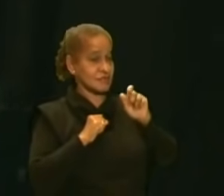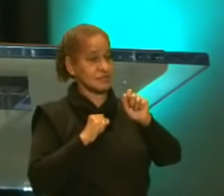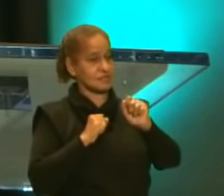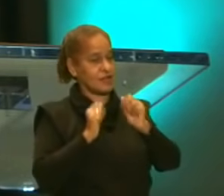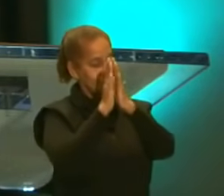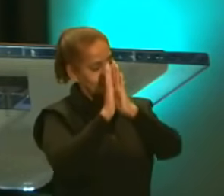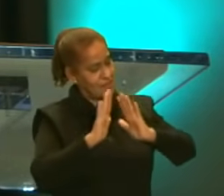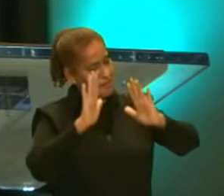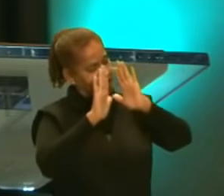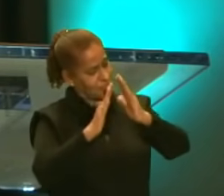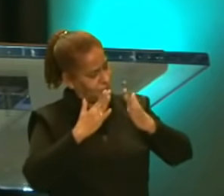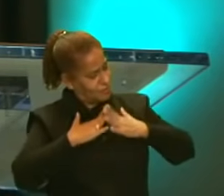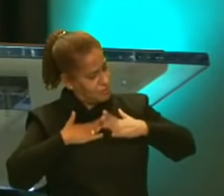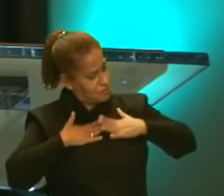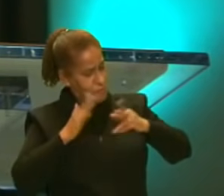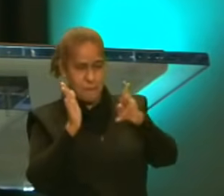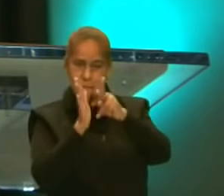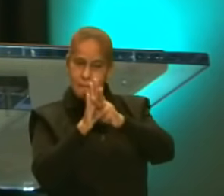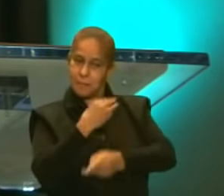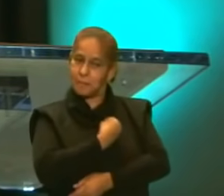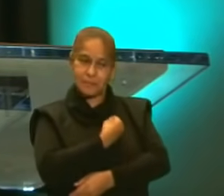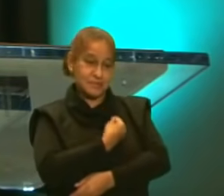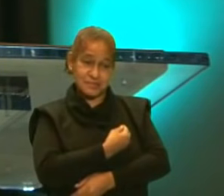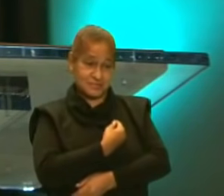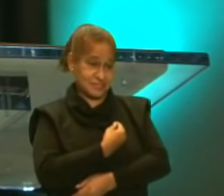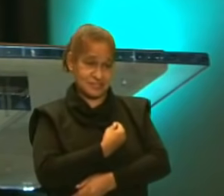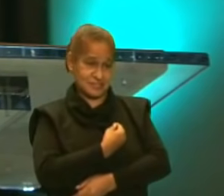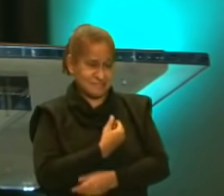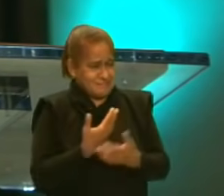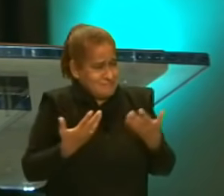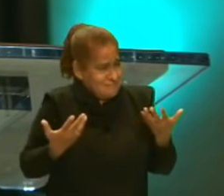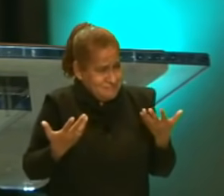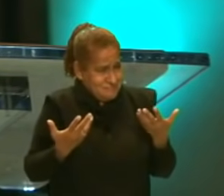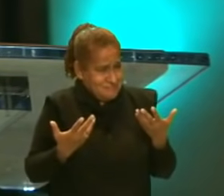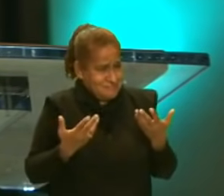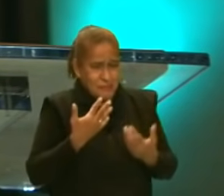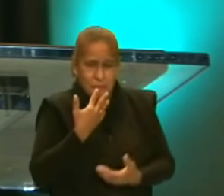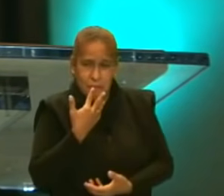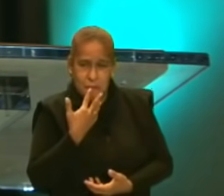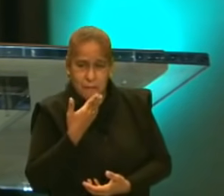E quando a gente vive isso, então, tanto faz.